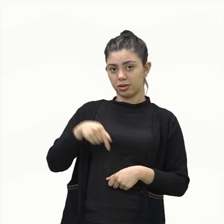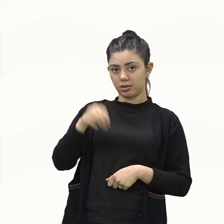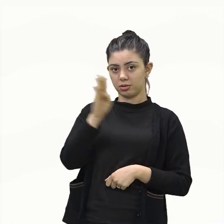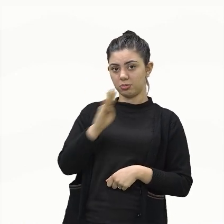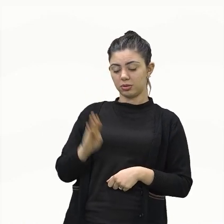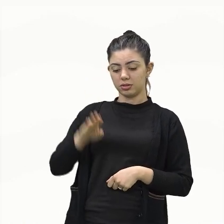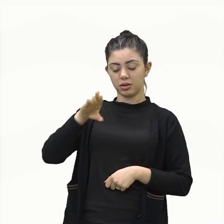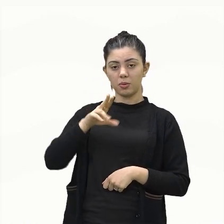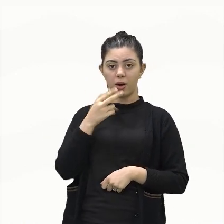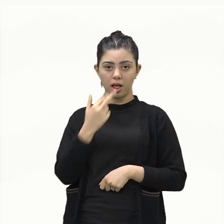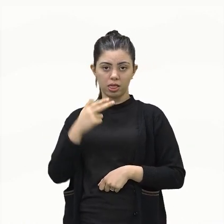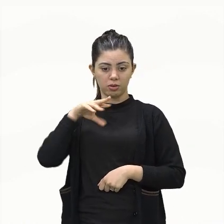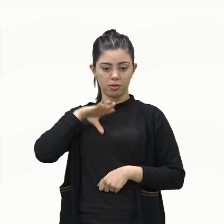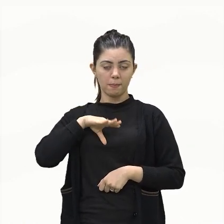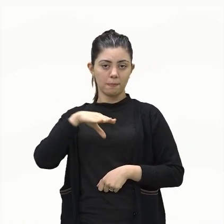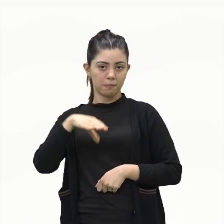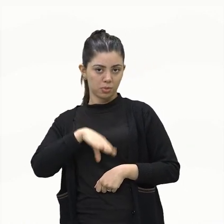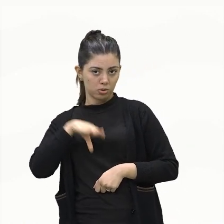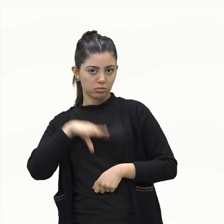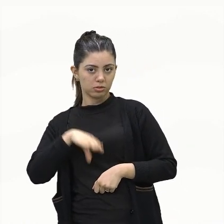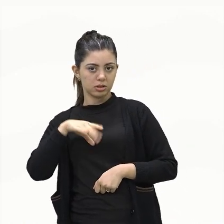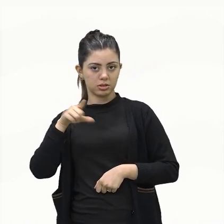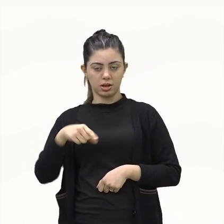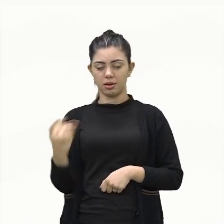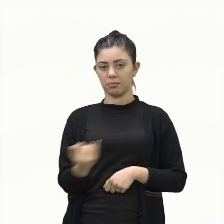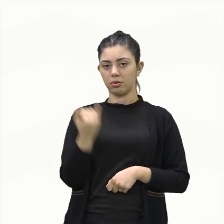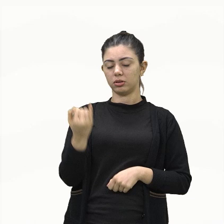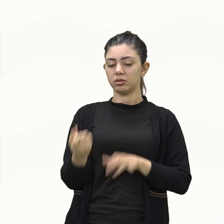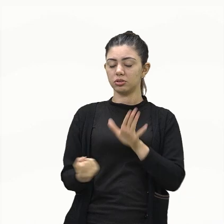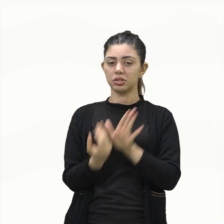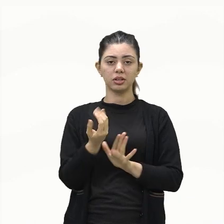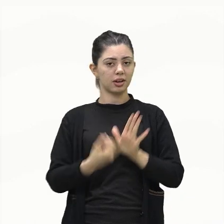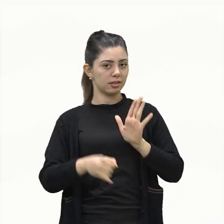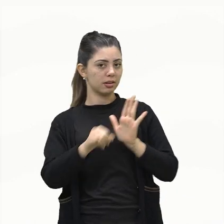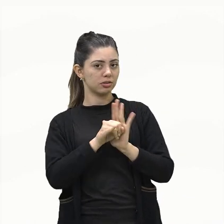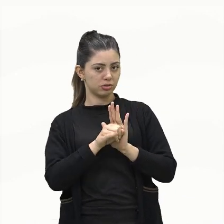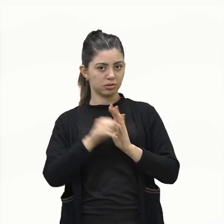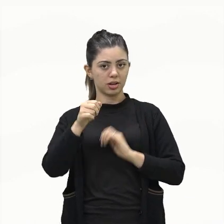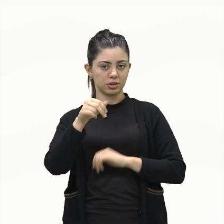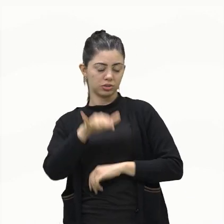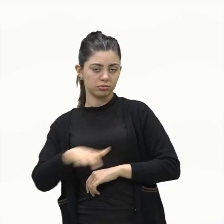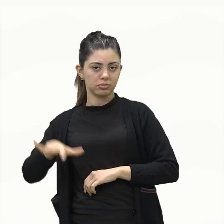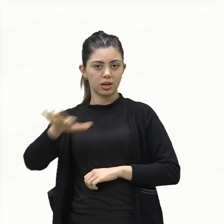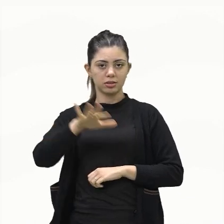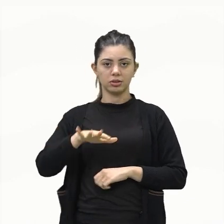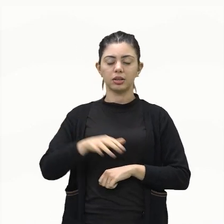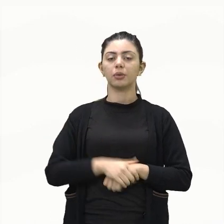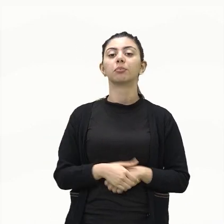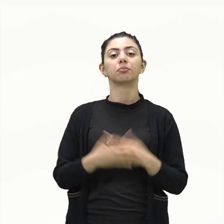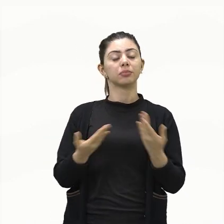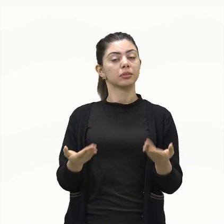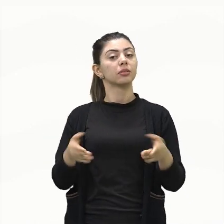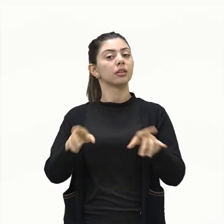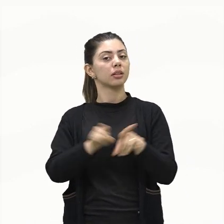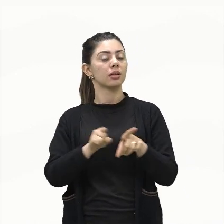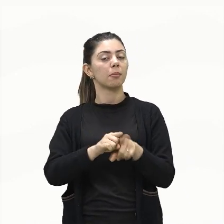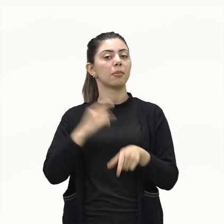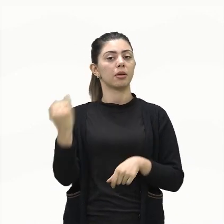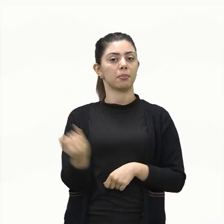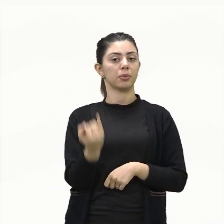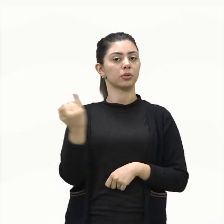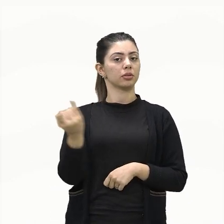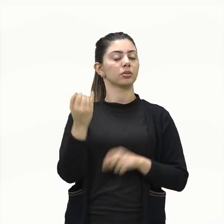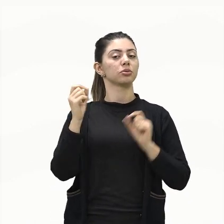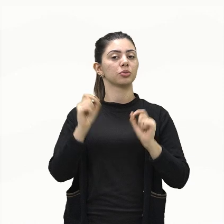fundamental importância para a formação da nossa identidade nacional e eu digo mais, ela foi importante para